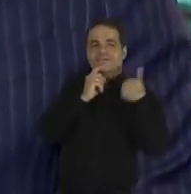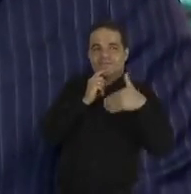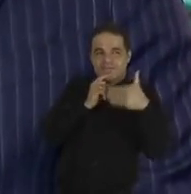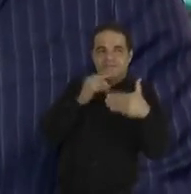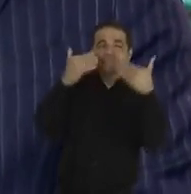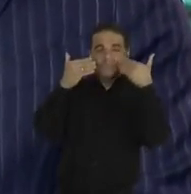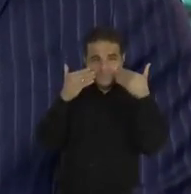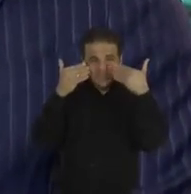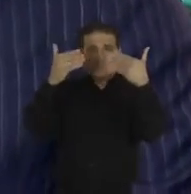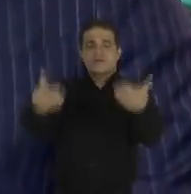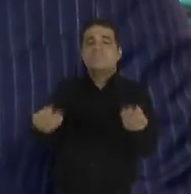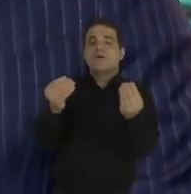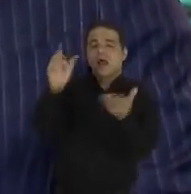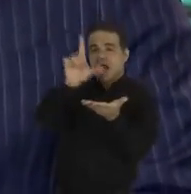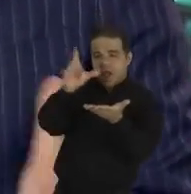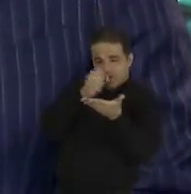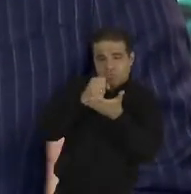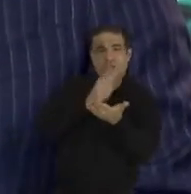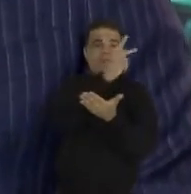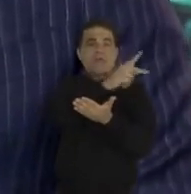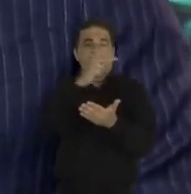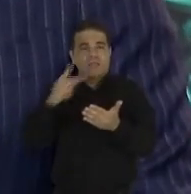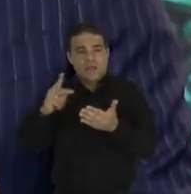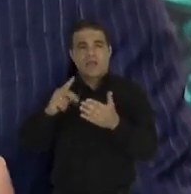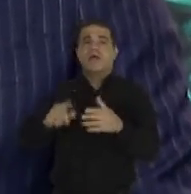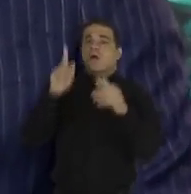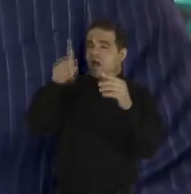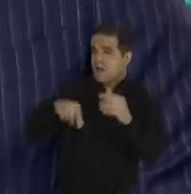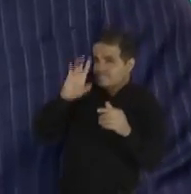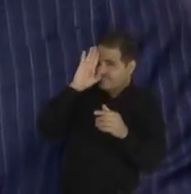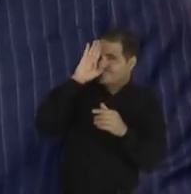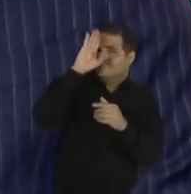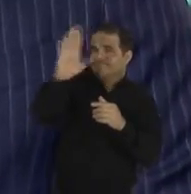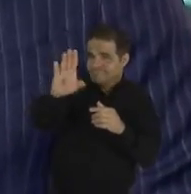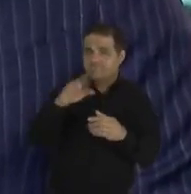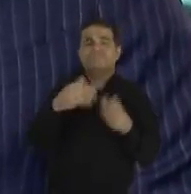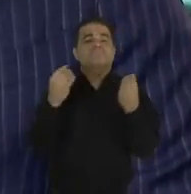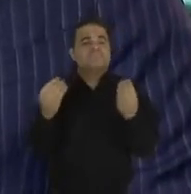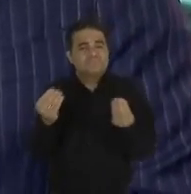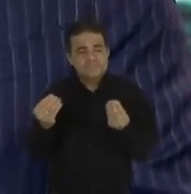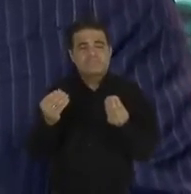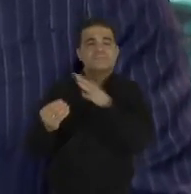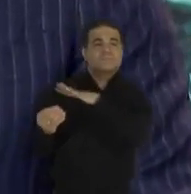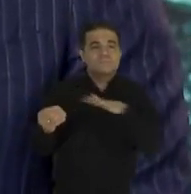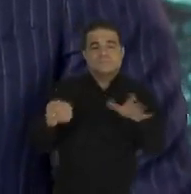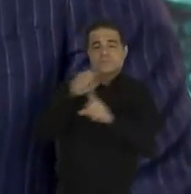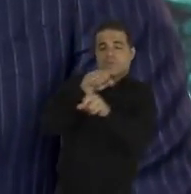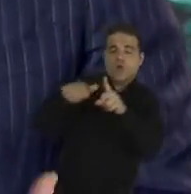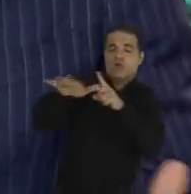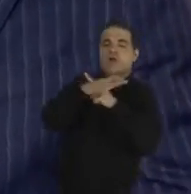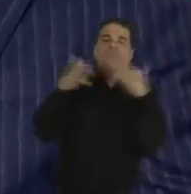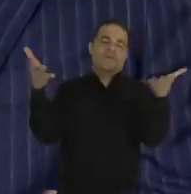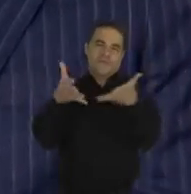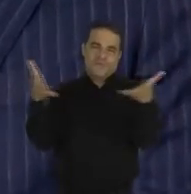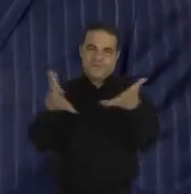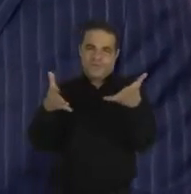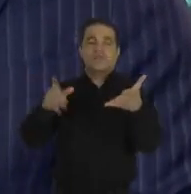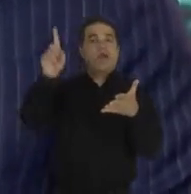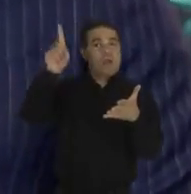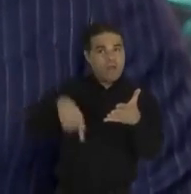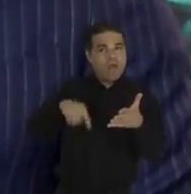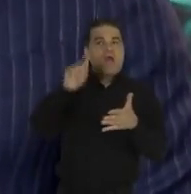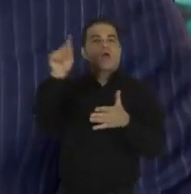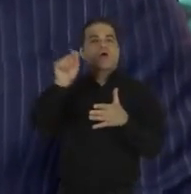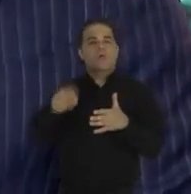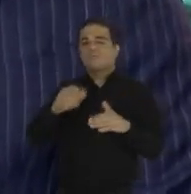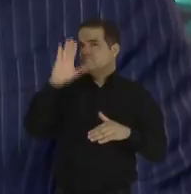ao friendly para a logística deles que bairro é uma prioridade para a sociedade de hoje sendo basicamente